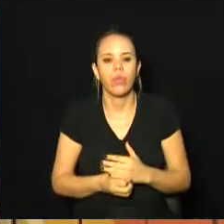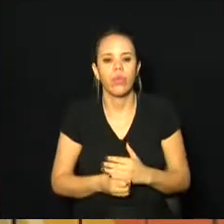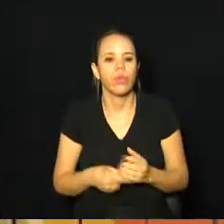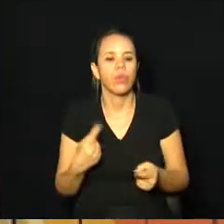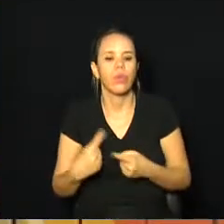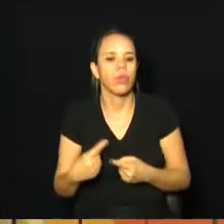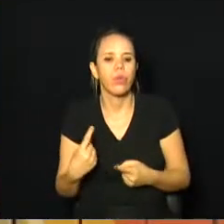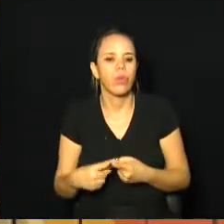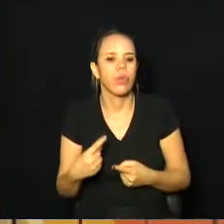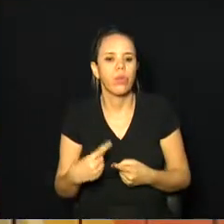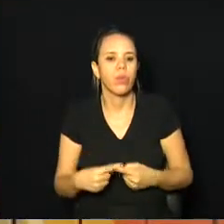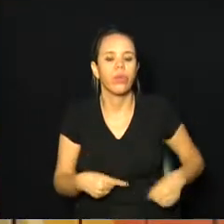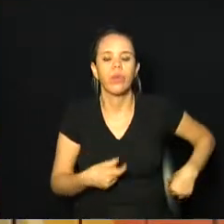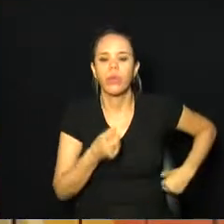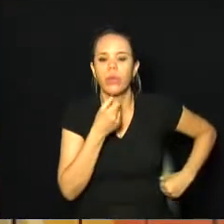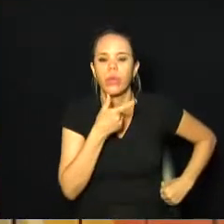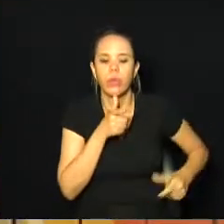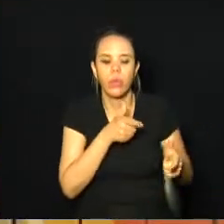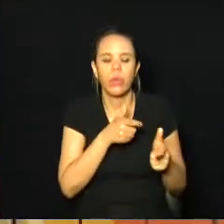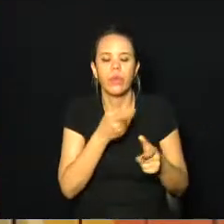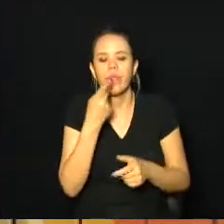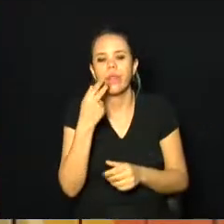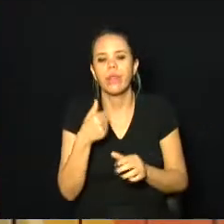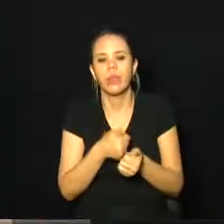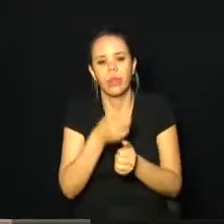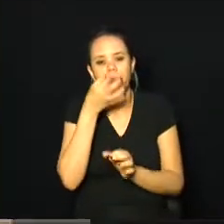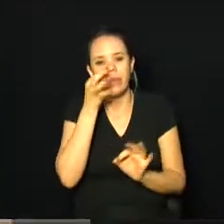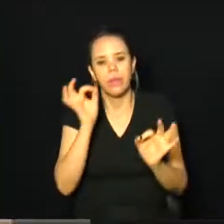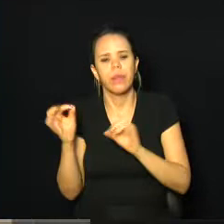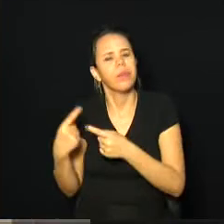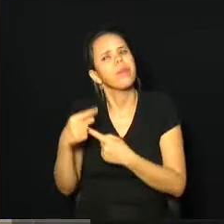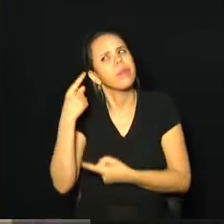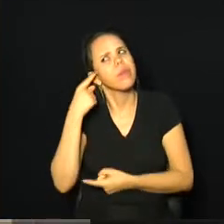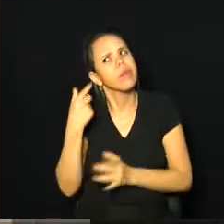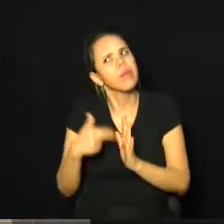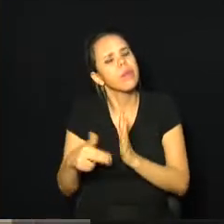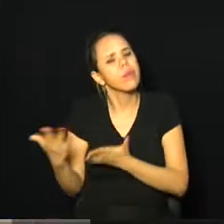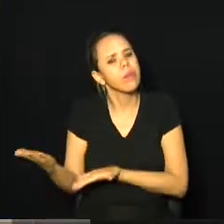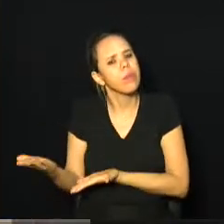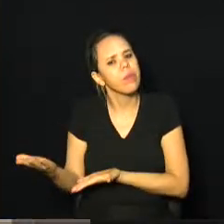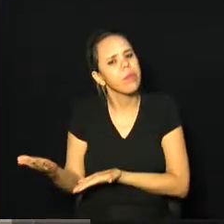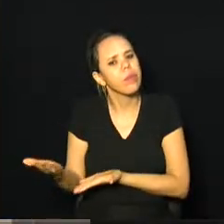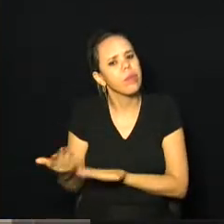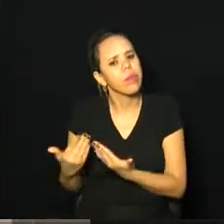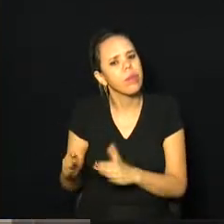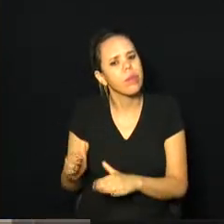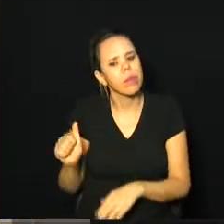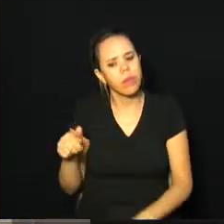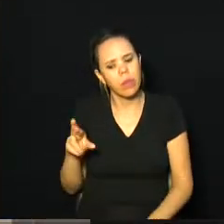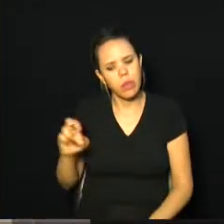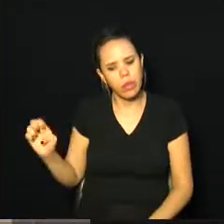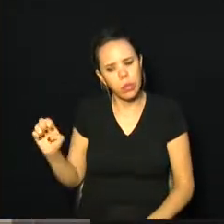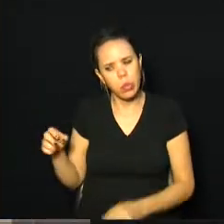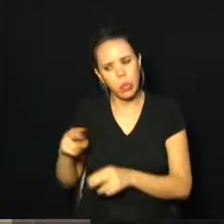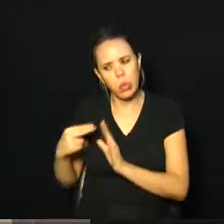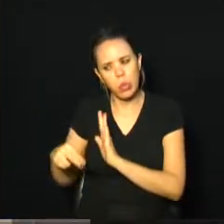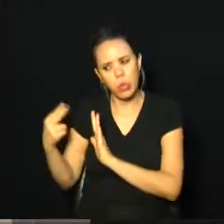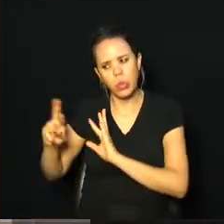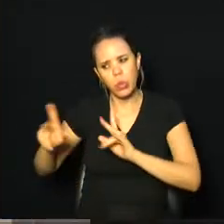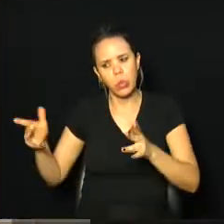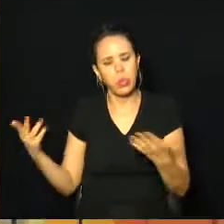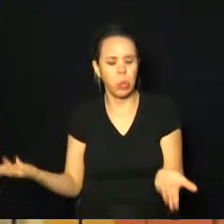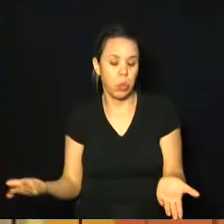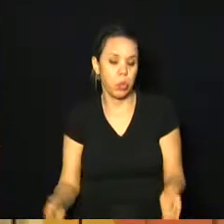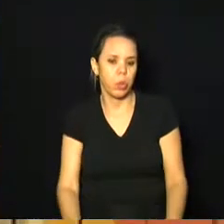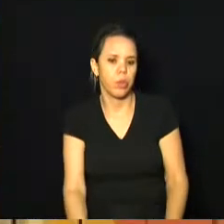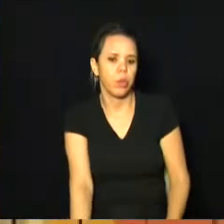porquê deste apelido, mas para quem está nos acompanhando e pensou, ué, o Gabriel falou na abertura André Felipe Falbo